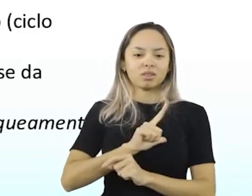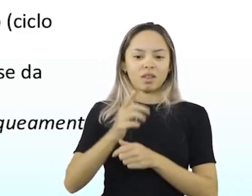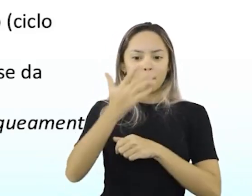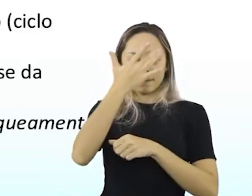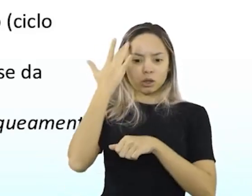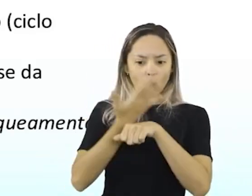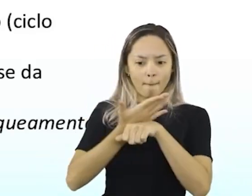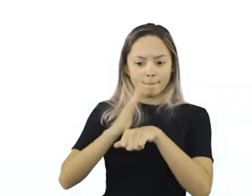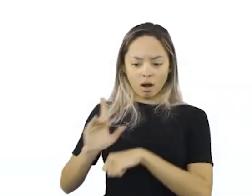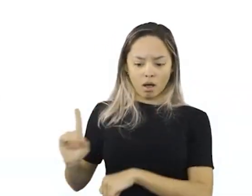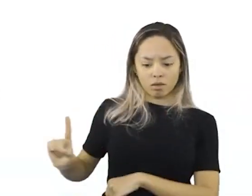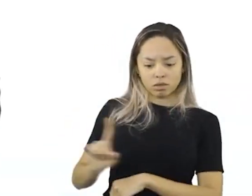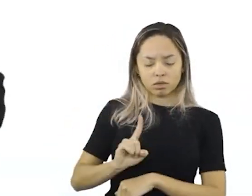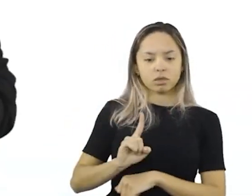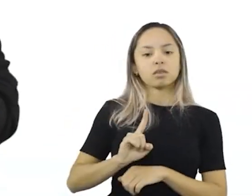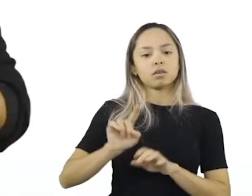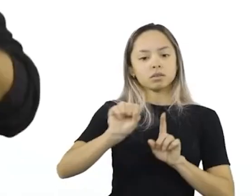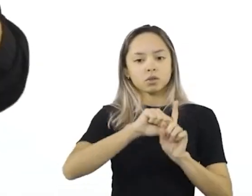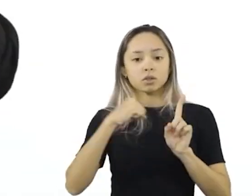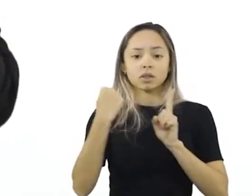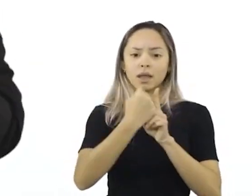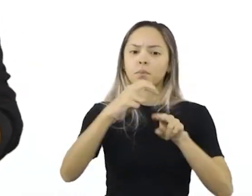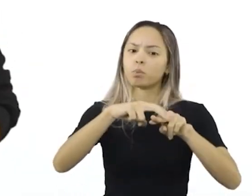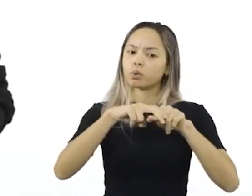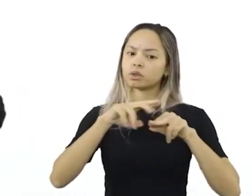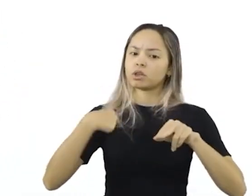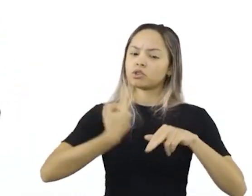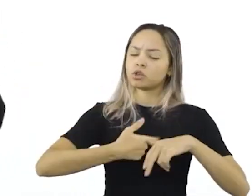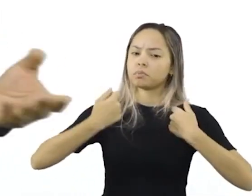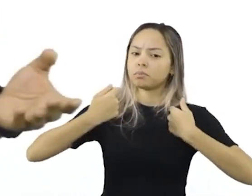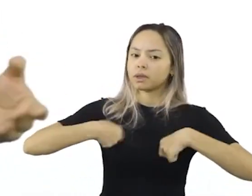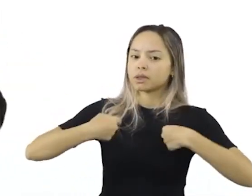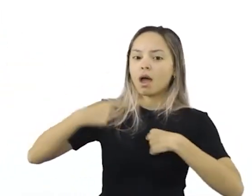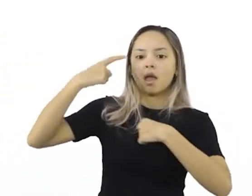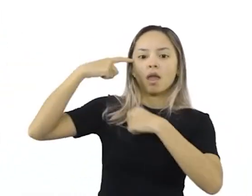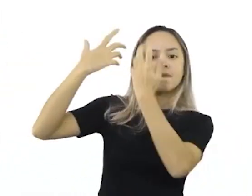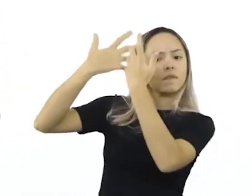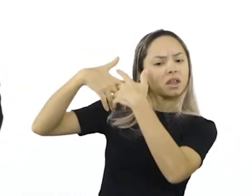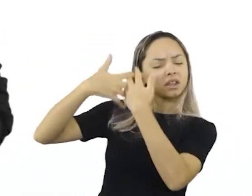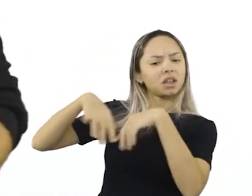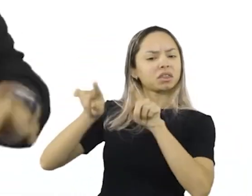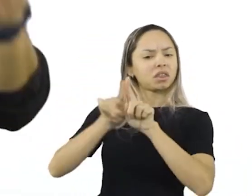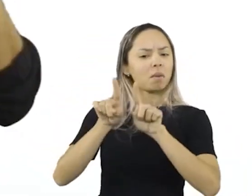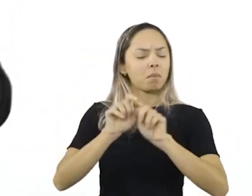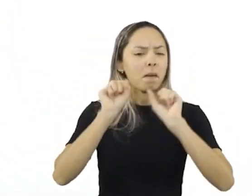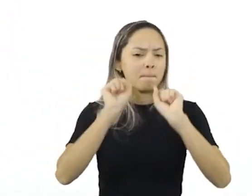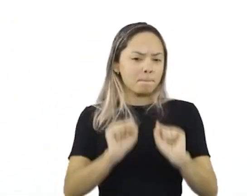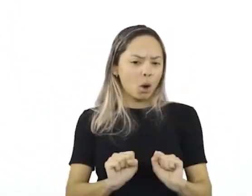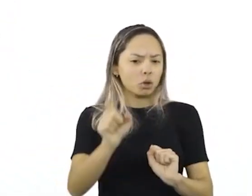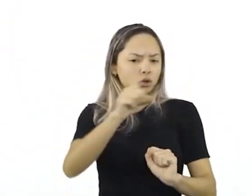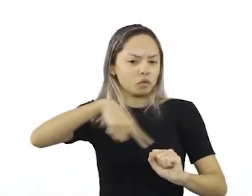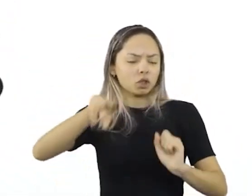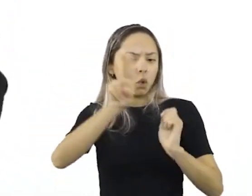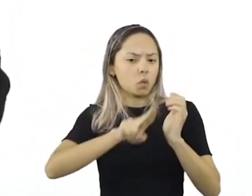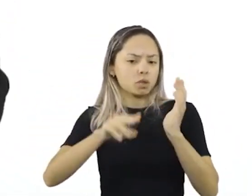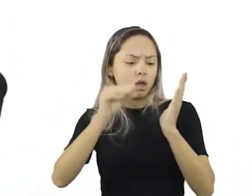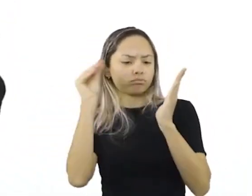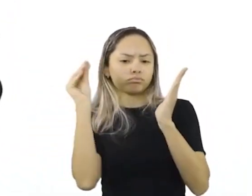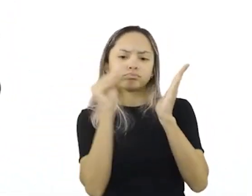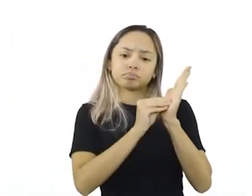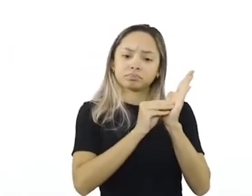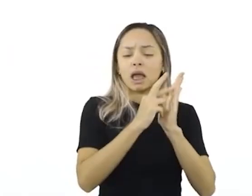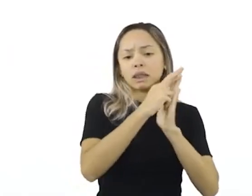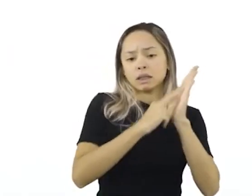dentro da sociedade. Então é importante a gente refletir sobre isso, até pode ser um argumento usado aí na redação. Agora, só para encerrar, eu quero fazer uma